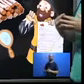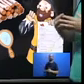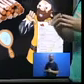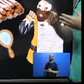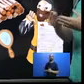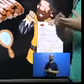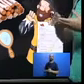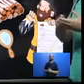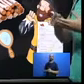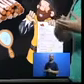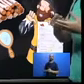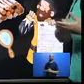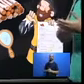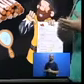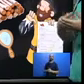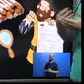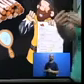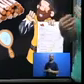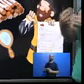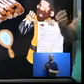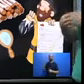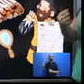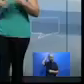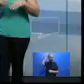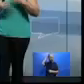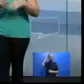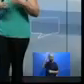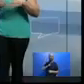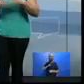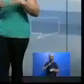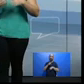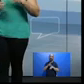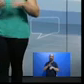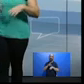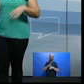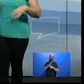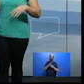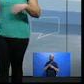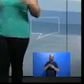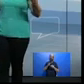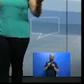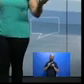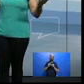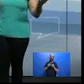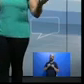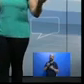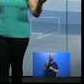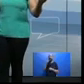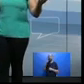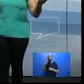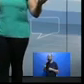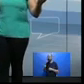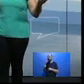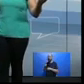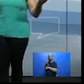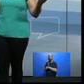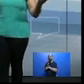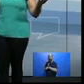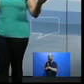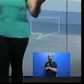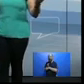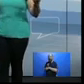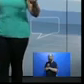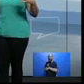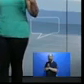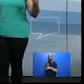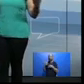artefatos deles, mas era muito feito com pedra, com outros produtos lá. E quando eles viram faca e machado de